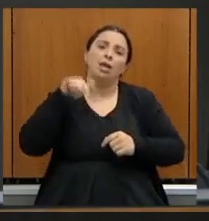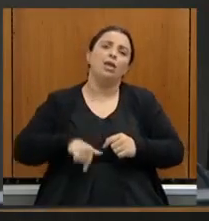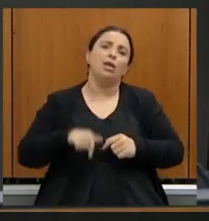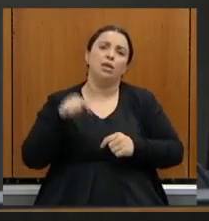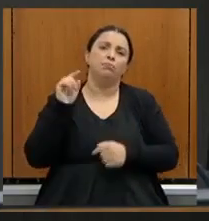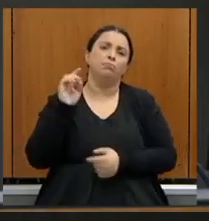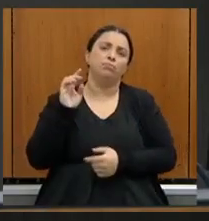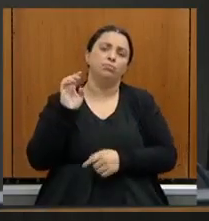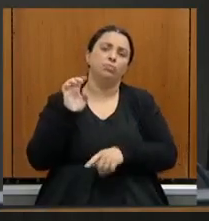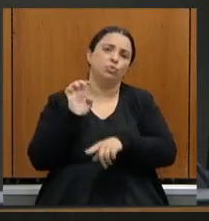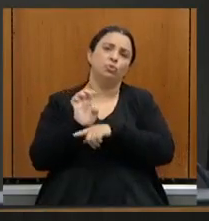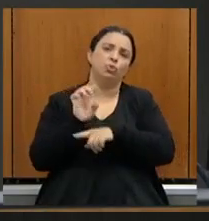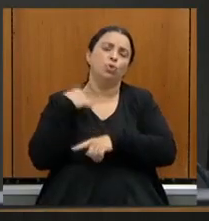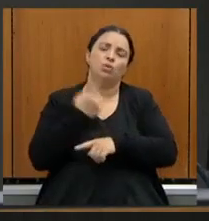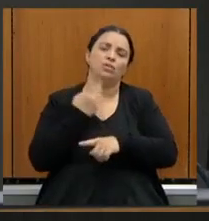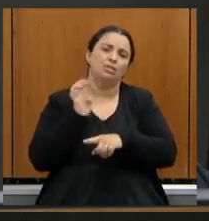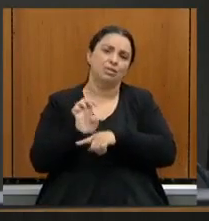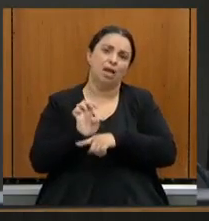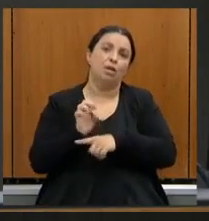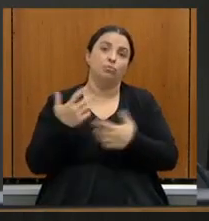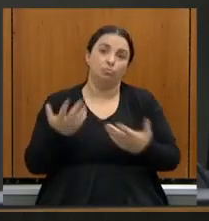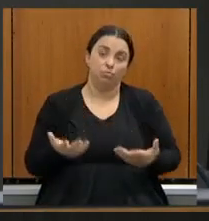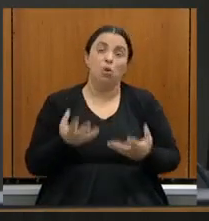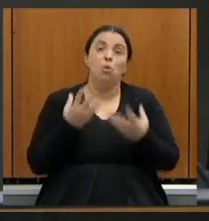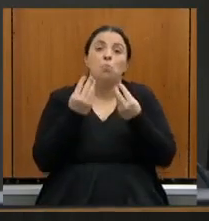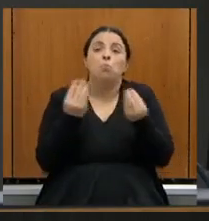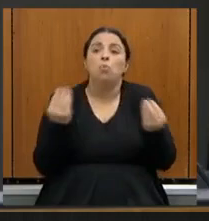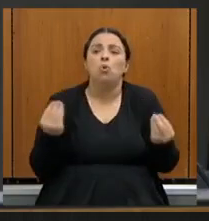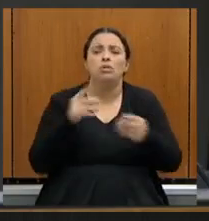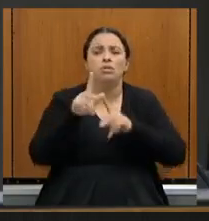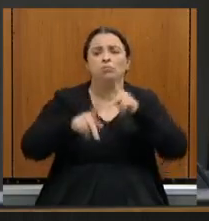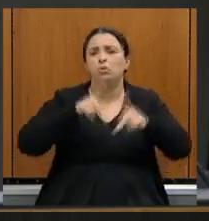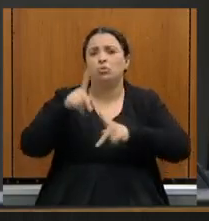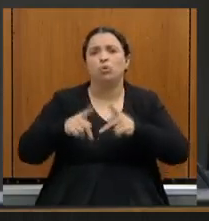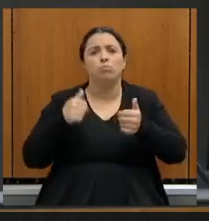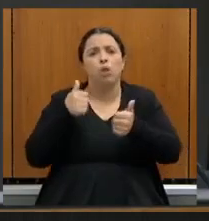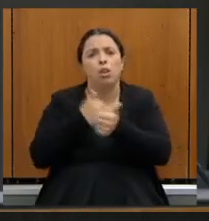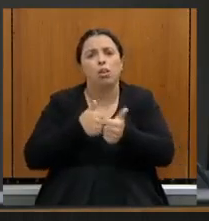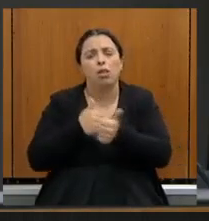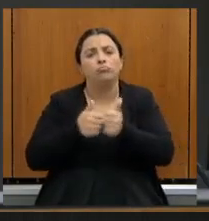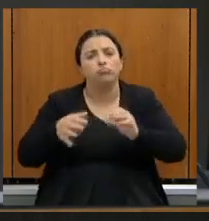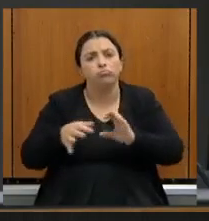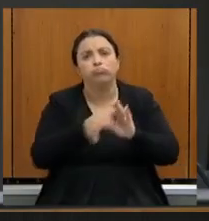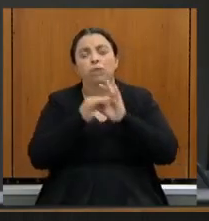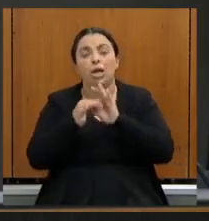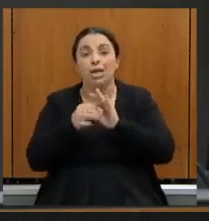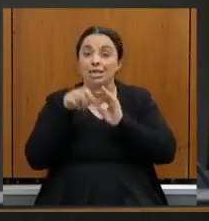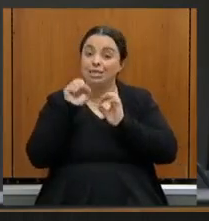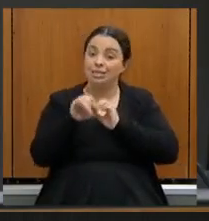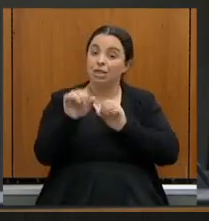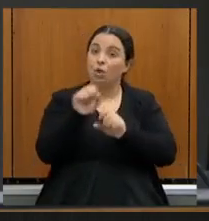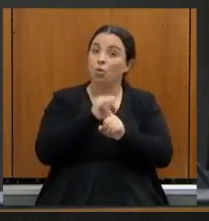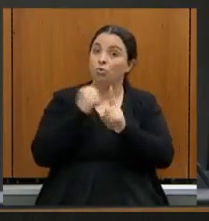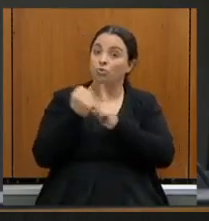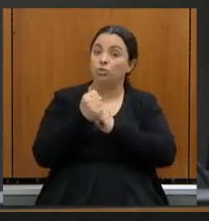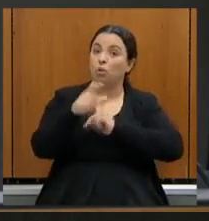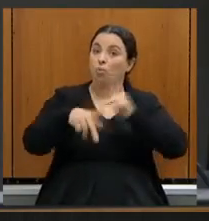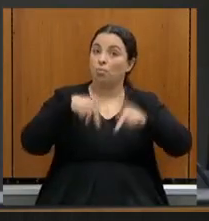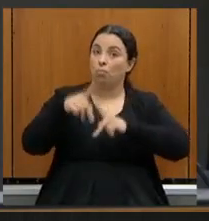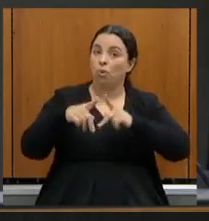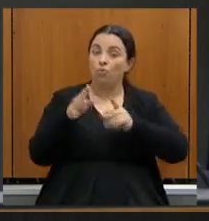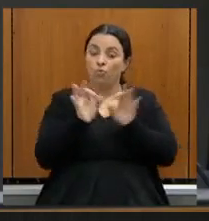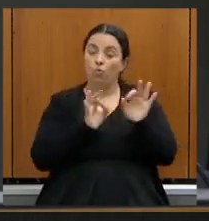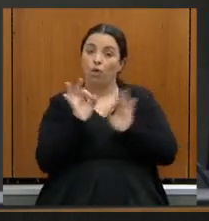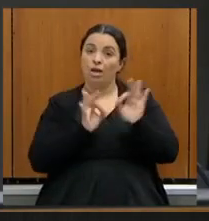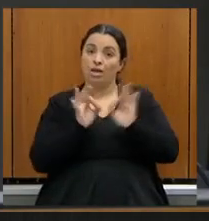Muitos movimentos, muita gente fazendo essa luta e, quando a sociedade se organiza, todos nós que estamos